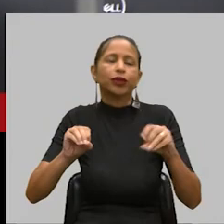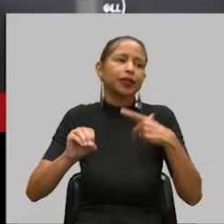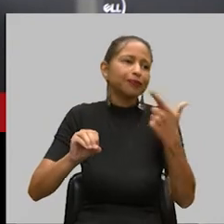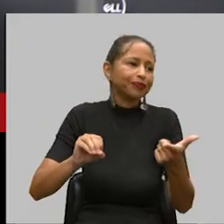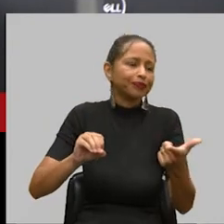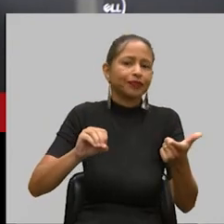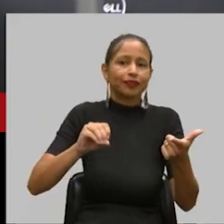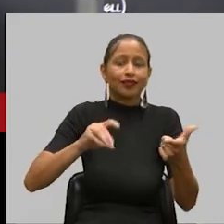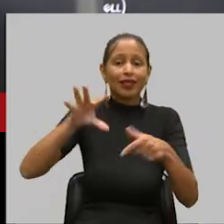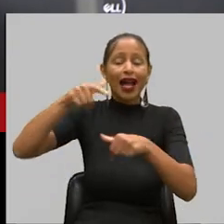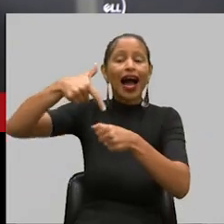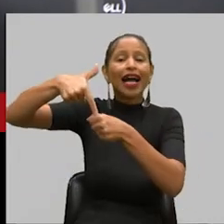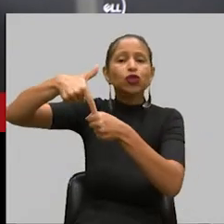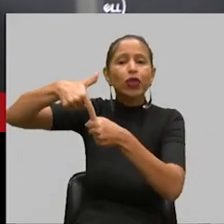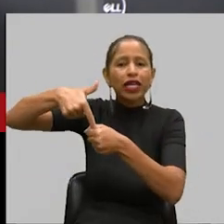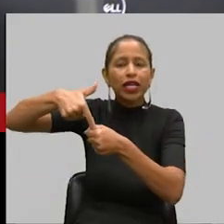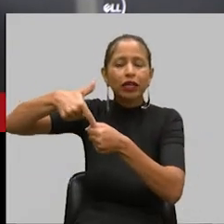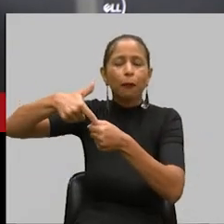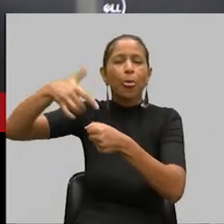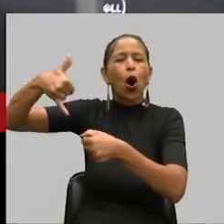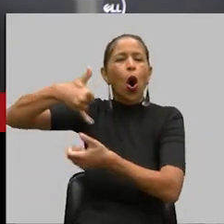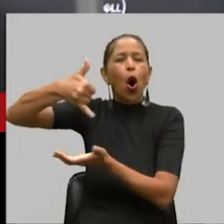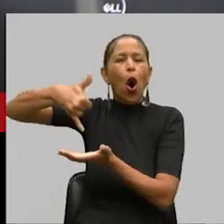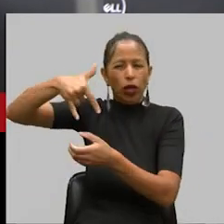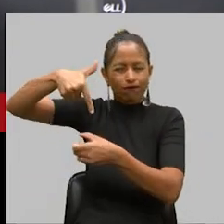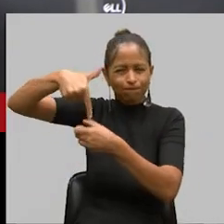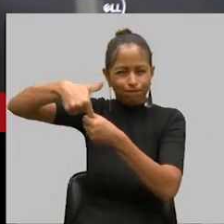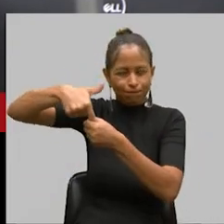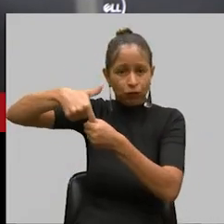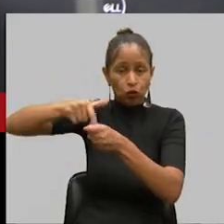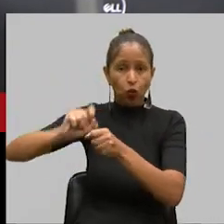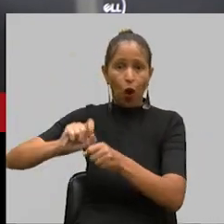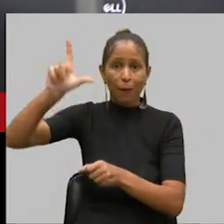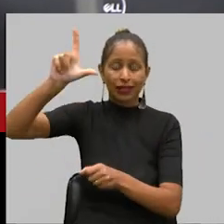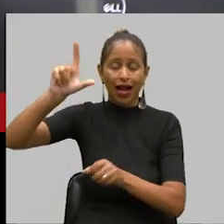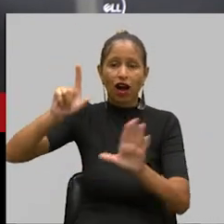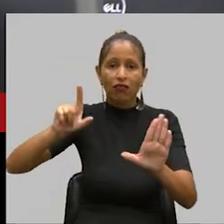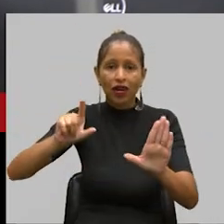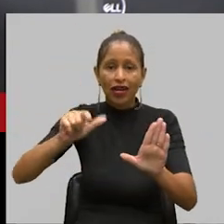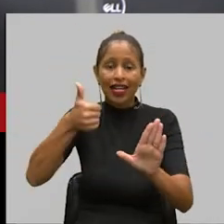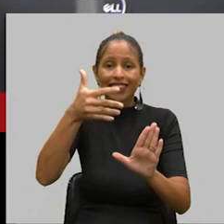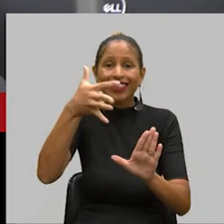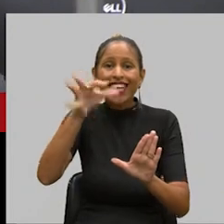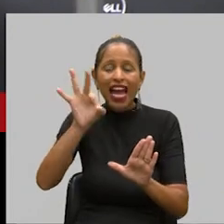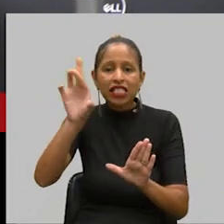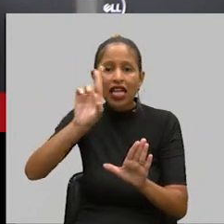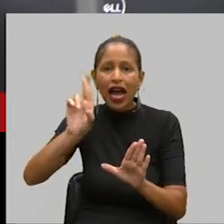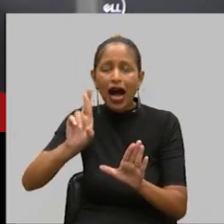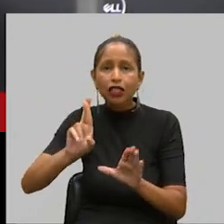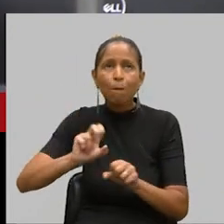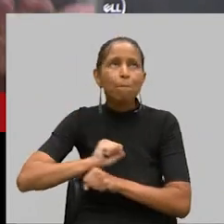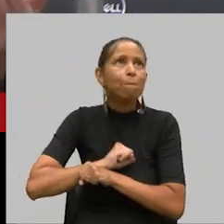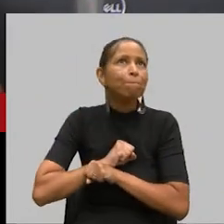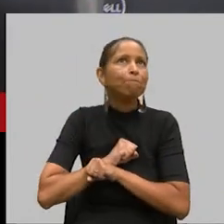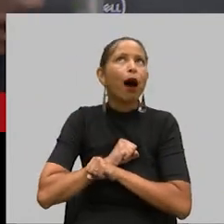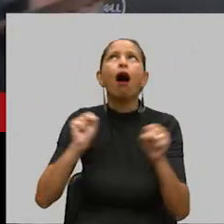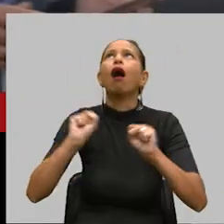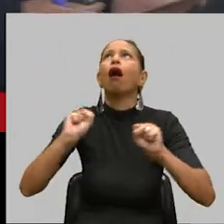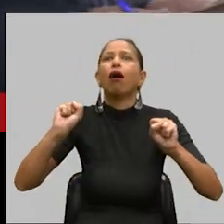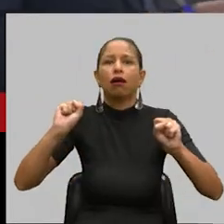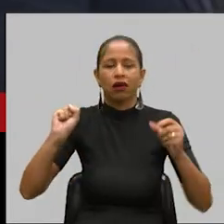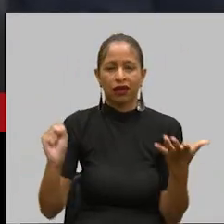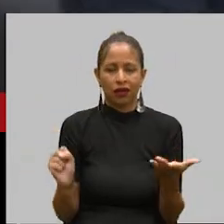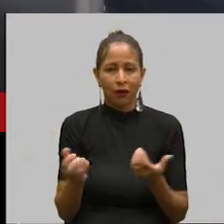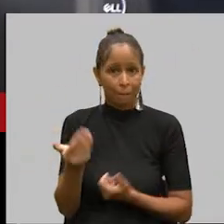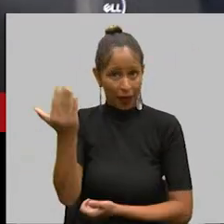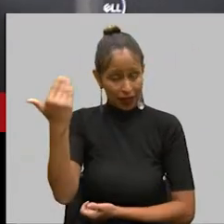que a gasolina não aumente o óleo diesel como aumentava na época gasolina chegou a custar R 10 o verdadeiro absurdo na época do